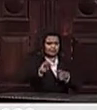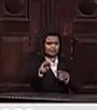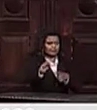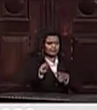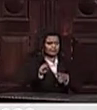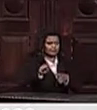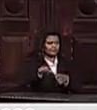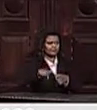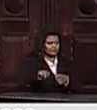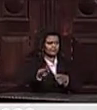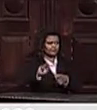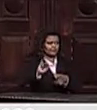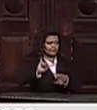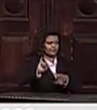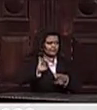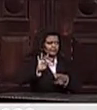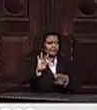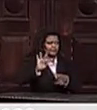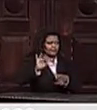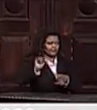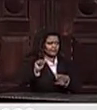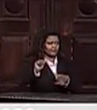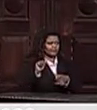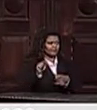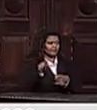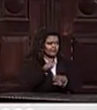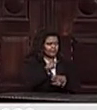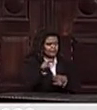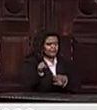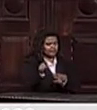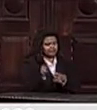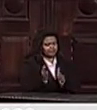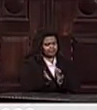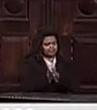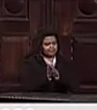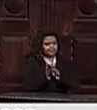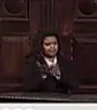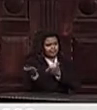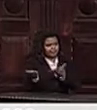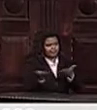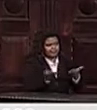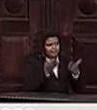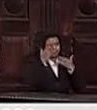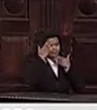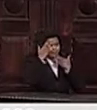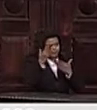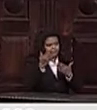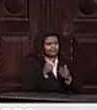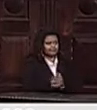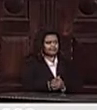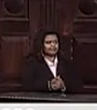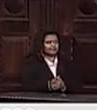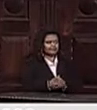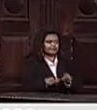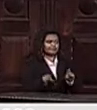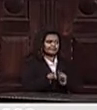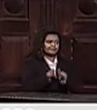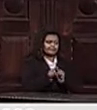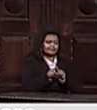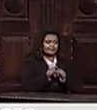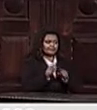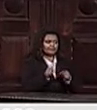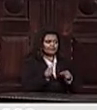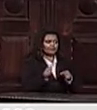e também fazer alguns comentários sobre o pronunciamento do nosso colega, o deputado Zaqueu Teixeira, e